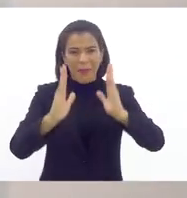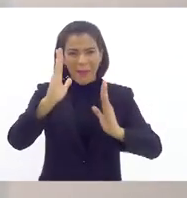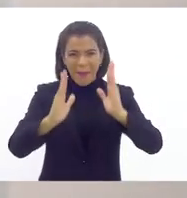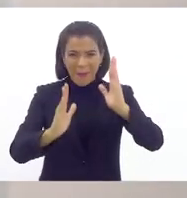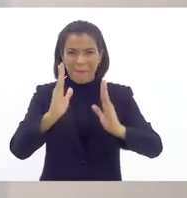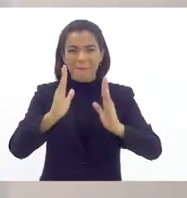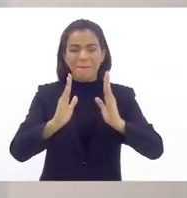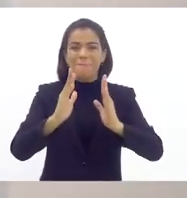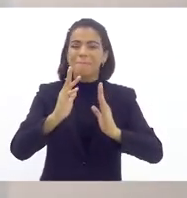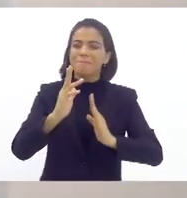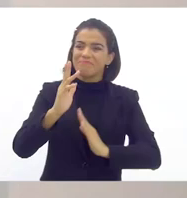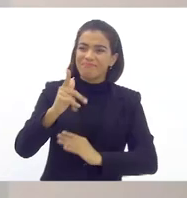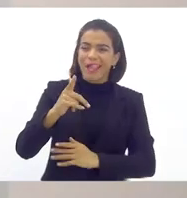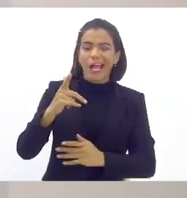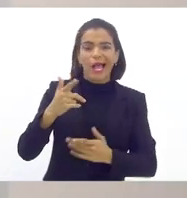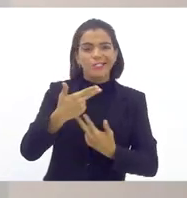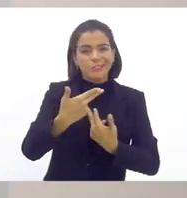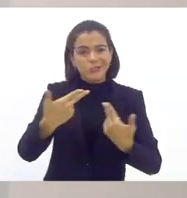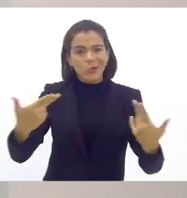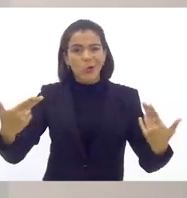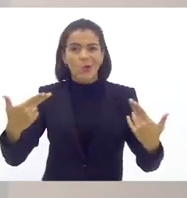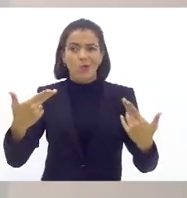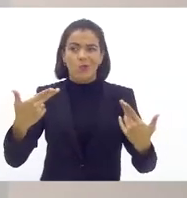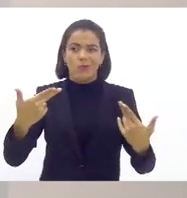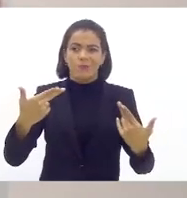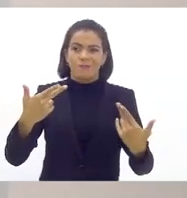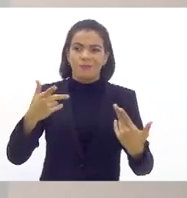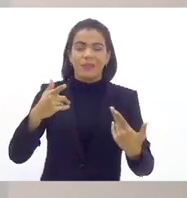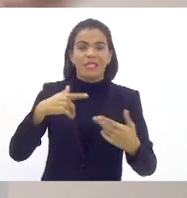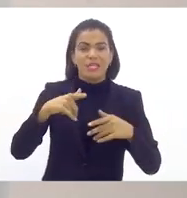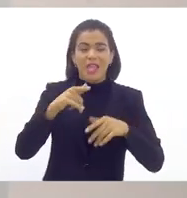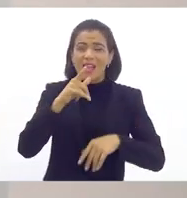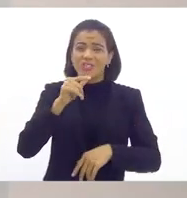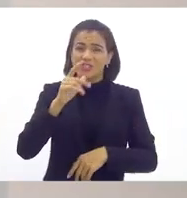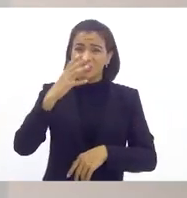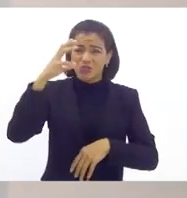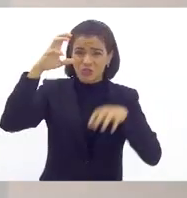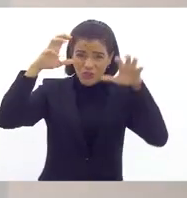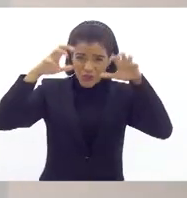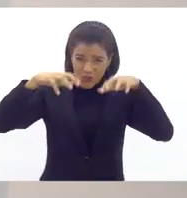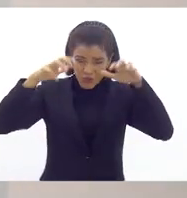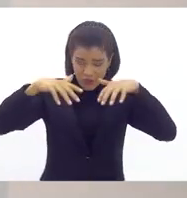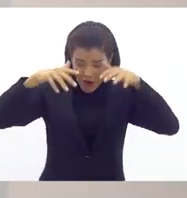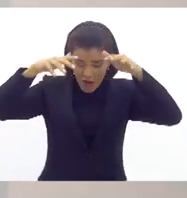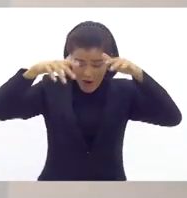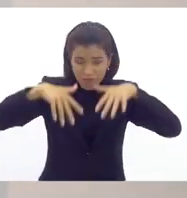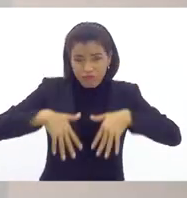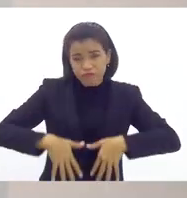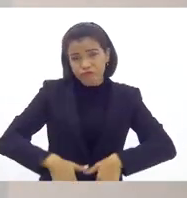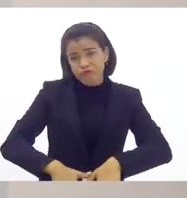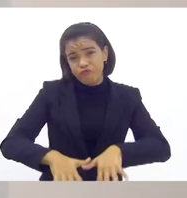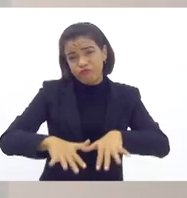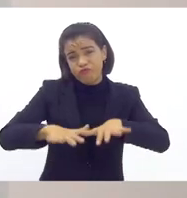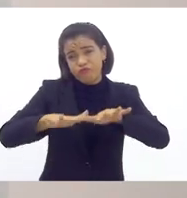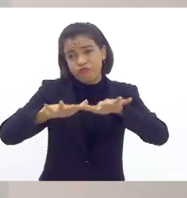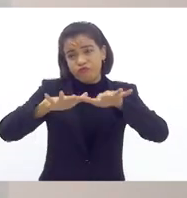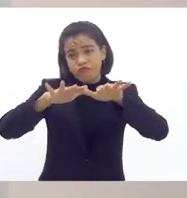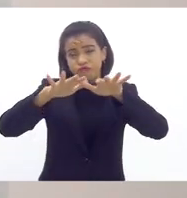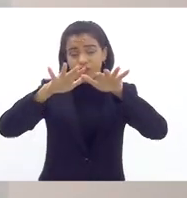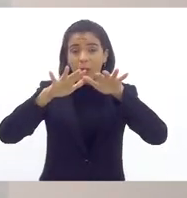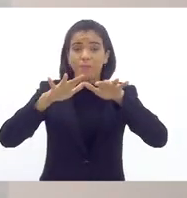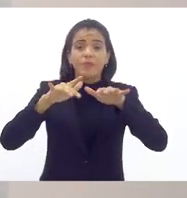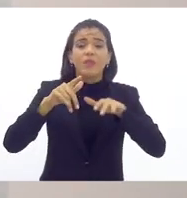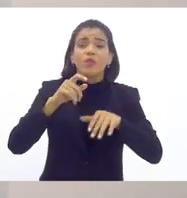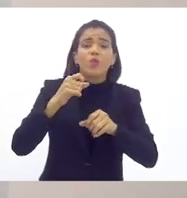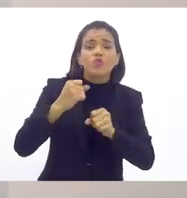maior intensidade, sobretudo de intempéries, de enchentes cheias, as ruas não eram pavimentadas, e a gente